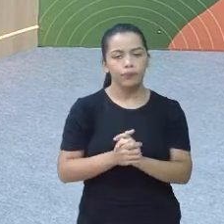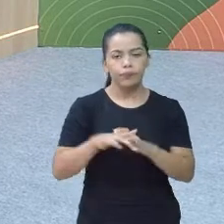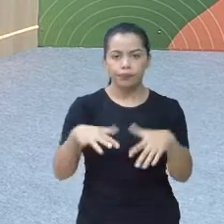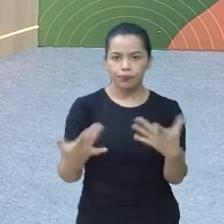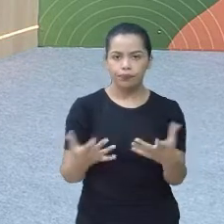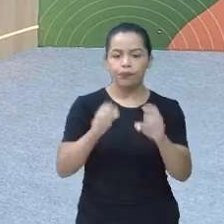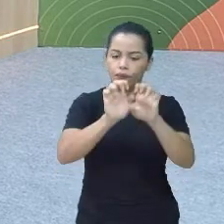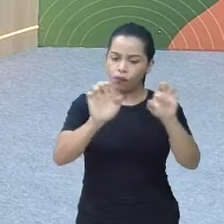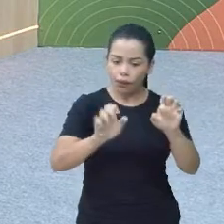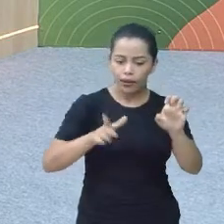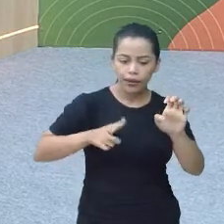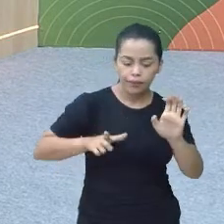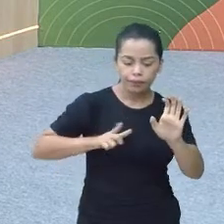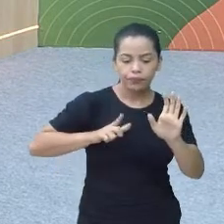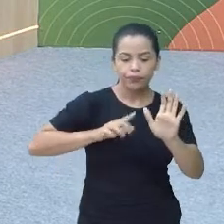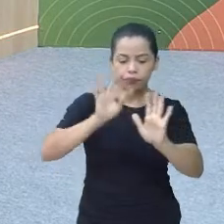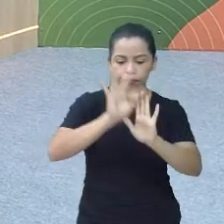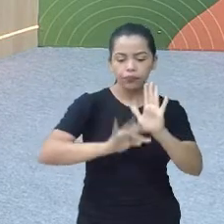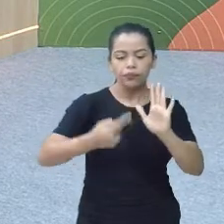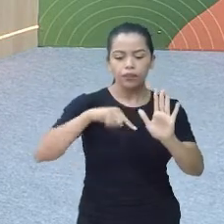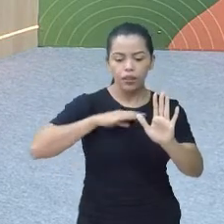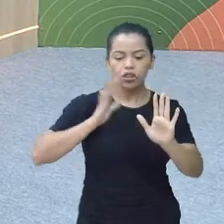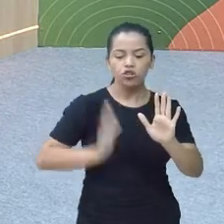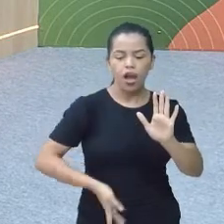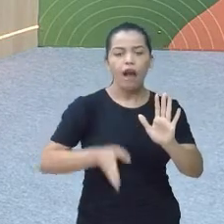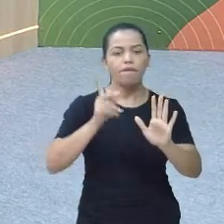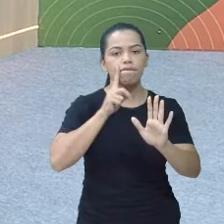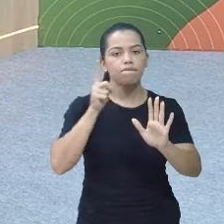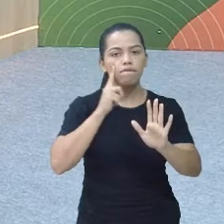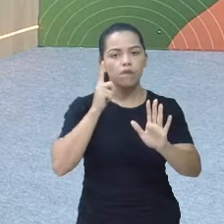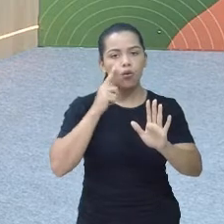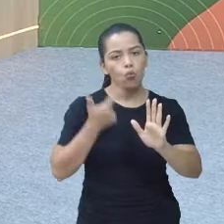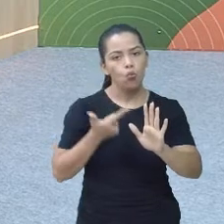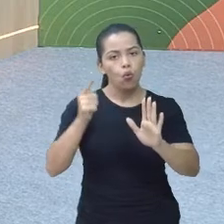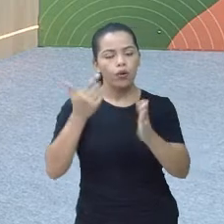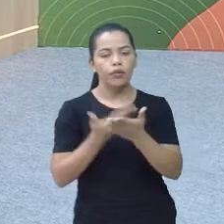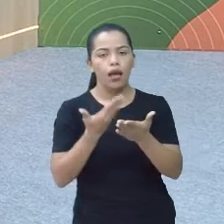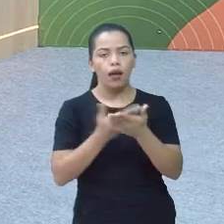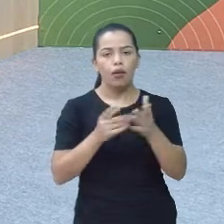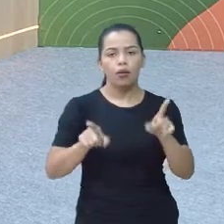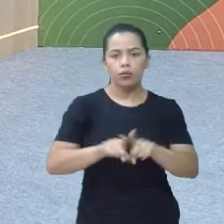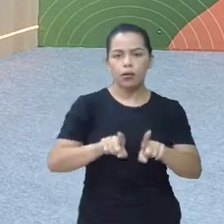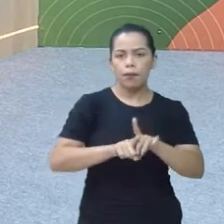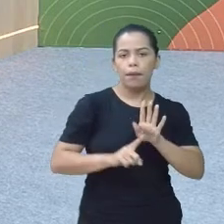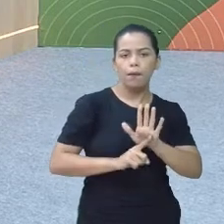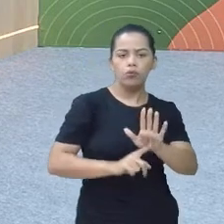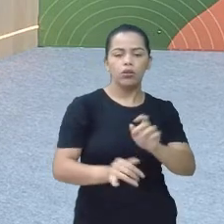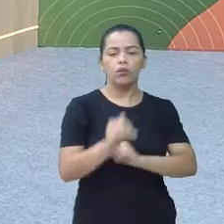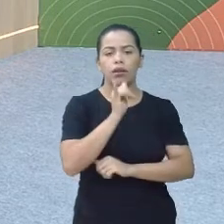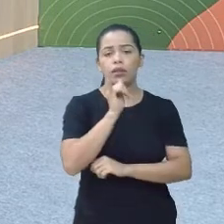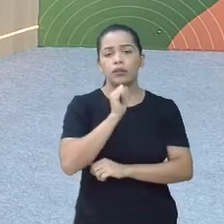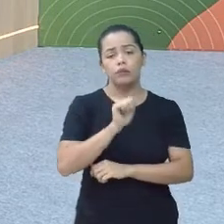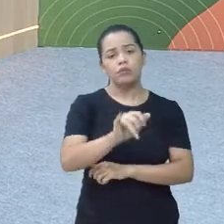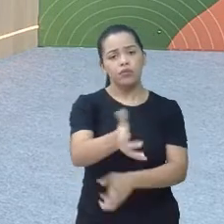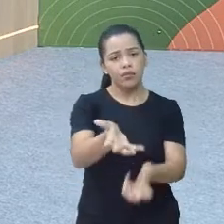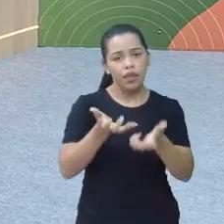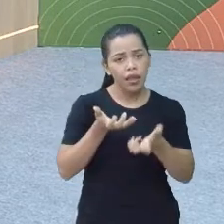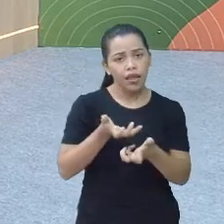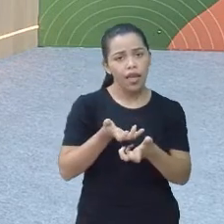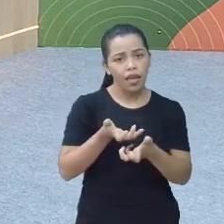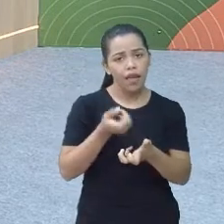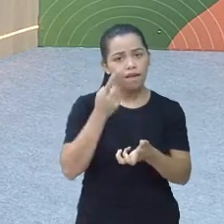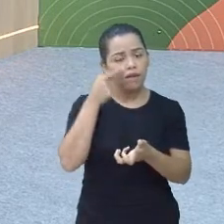gente também já destrinchou bastante em outras aulas, inclusive apontando exemplos. Então, caso aí você queira rever